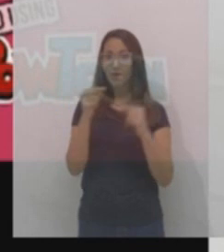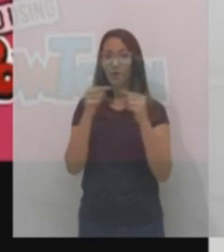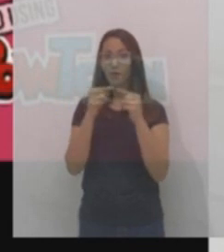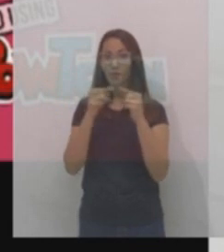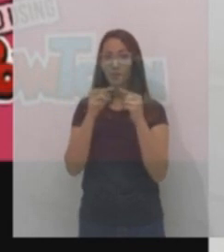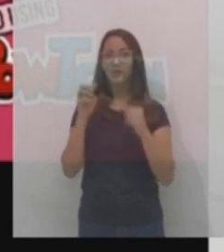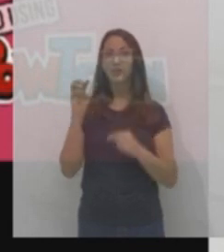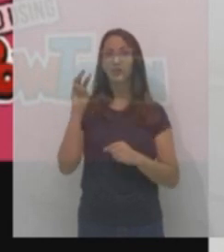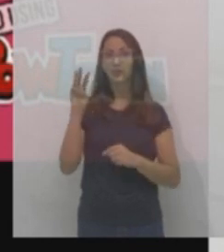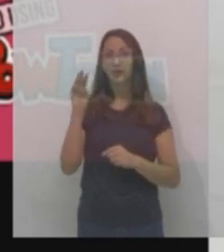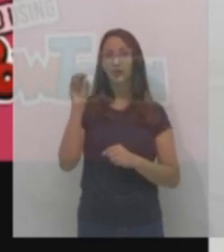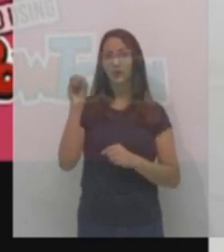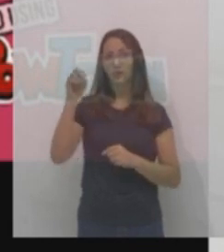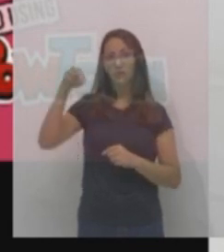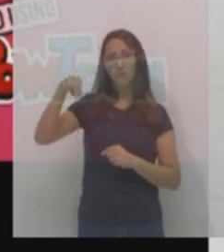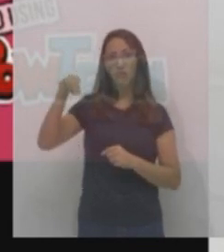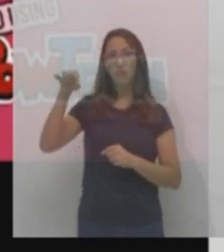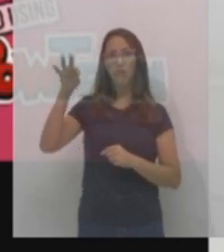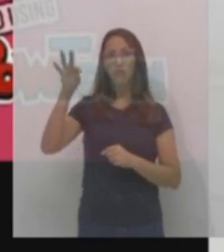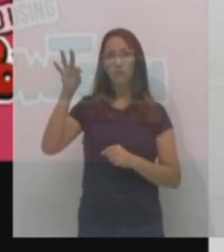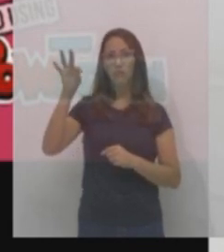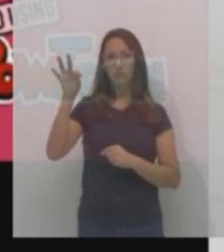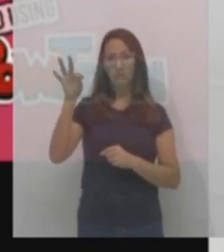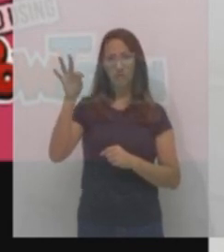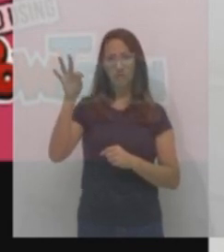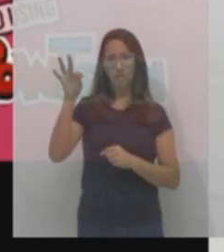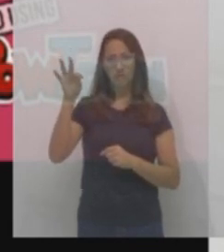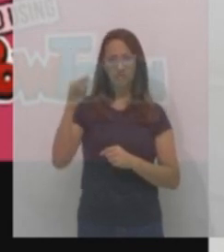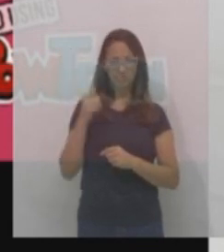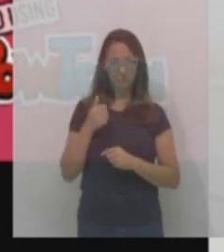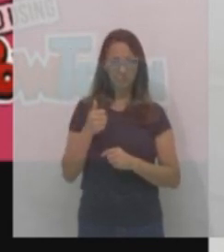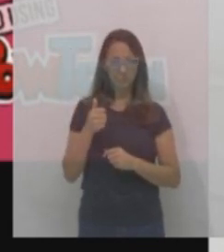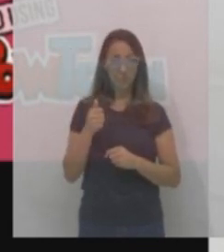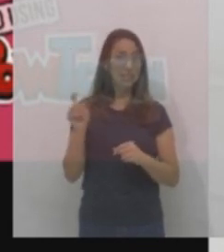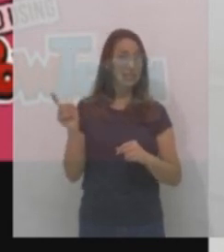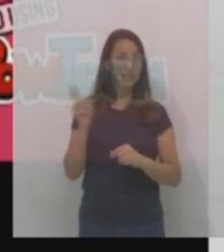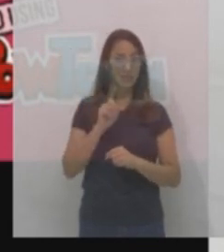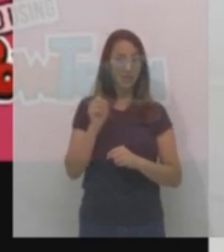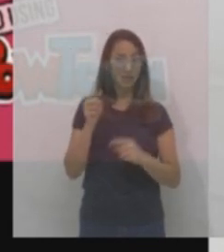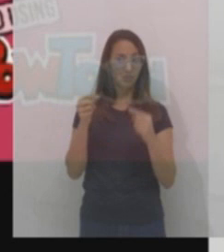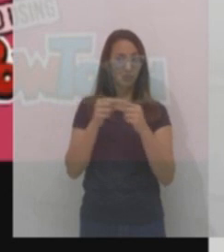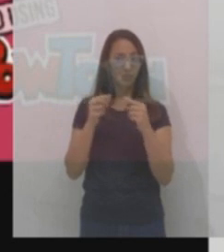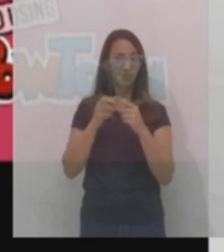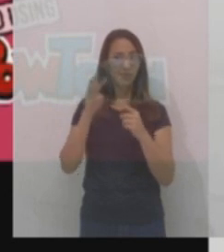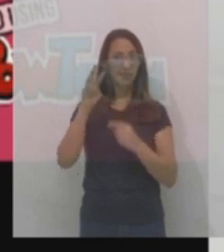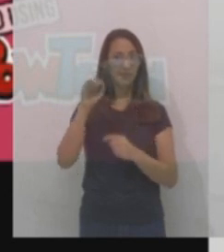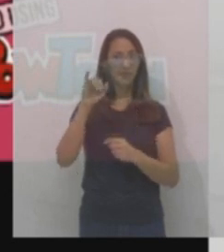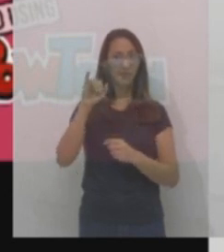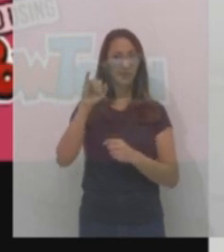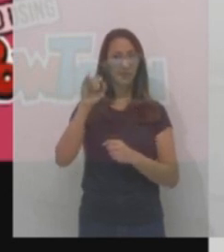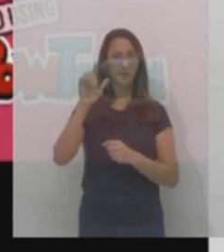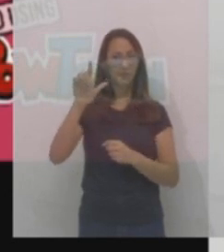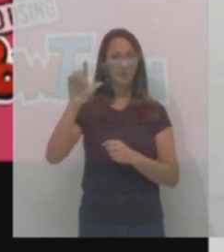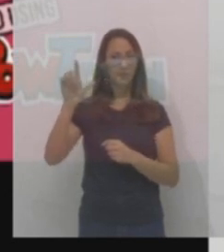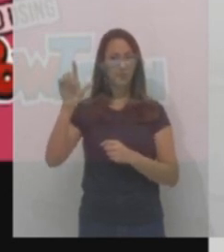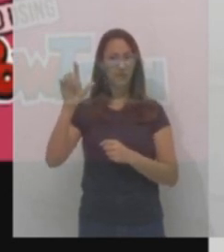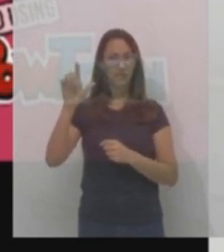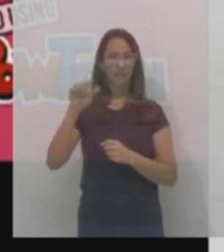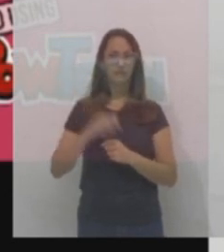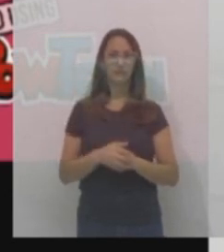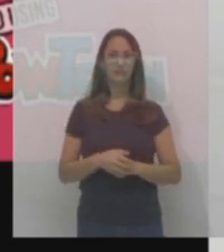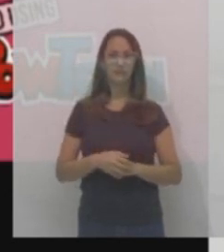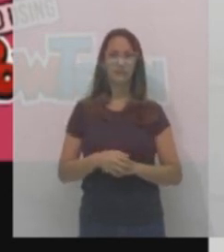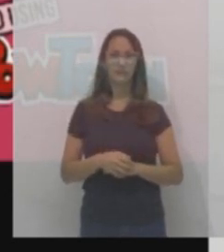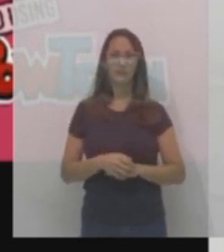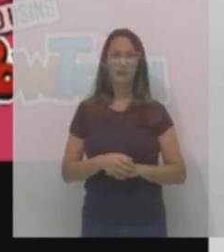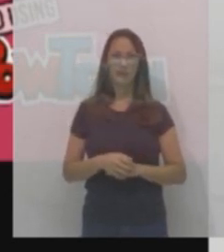E eu posso usar isso também para fazer perguntas. Uma frase interrogativa, a gente já viu, mas aqui, notem, o will sendo usado antes do pronome, a